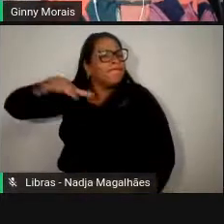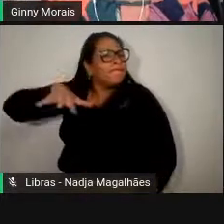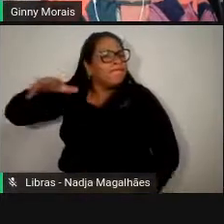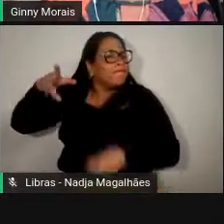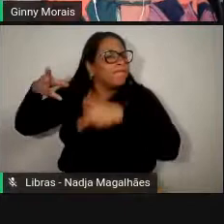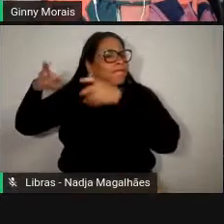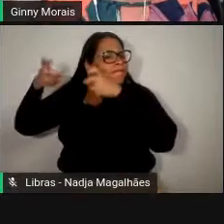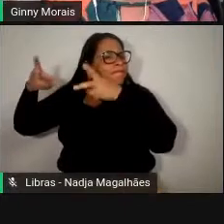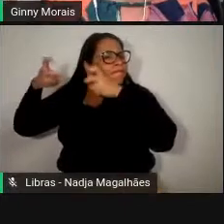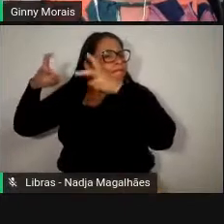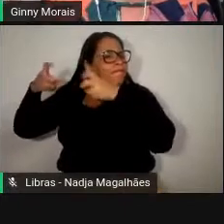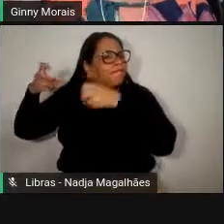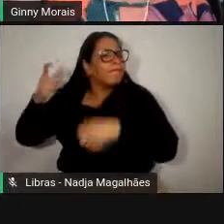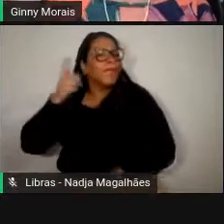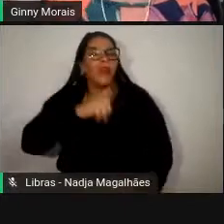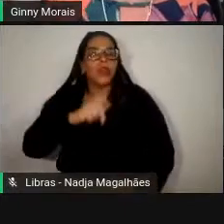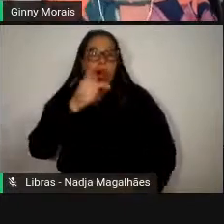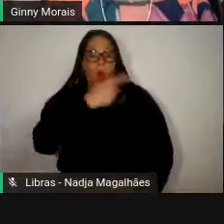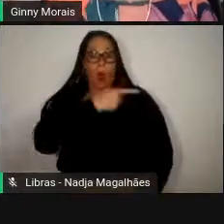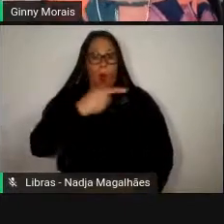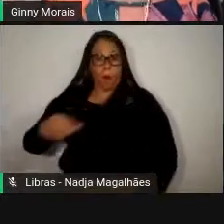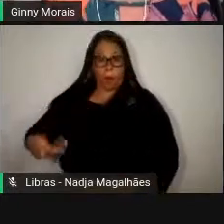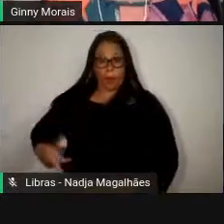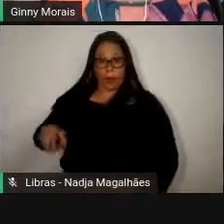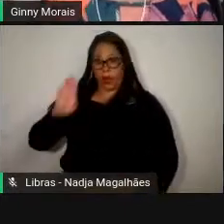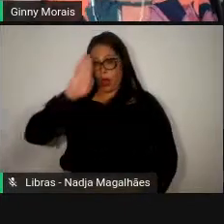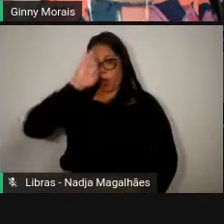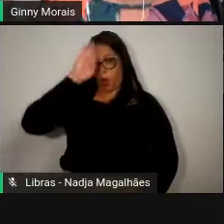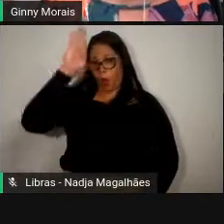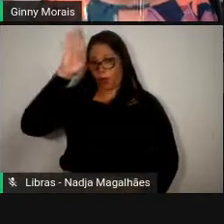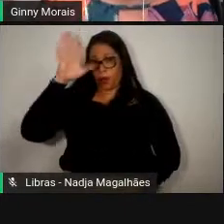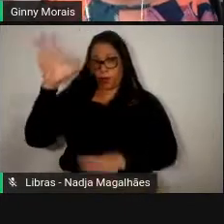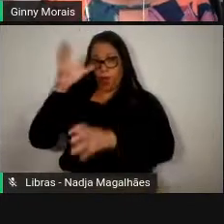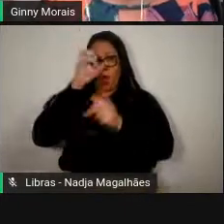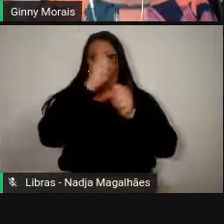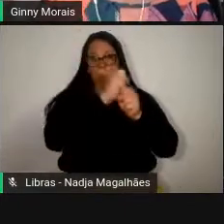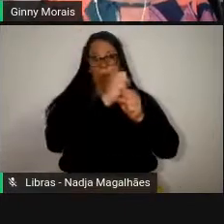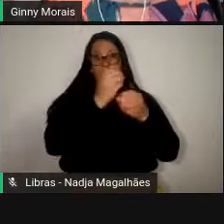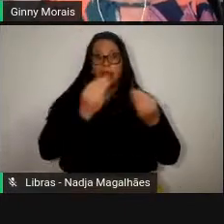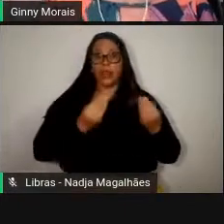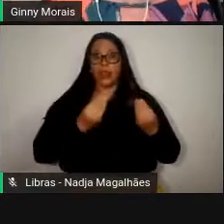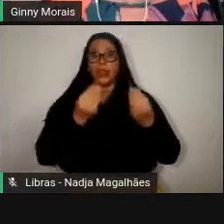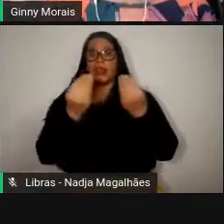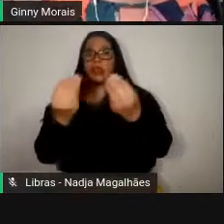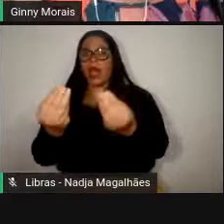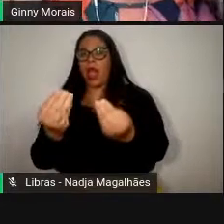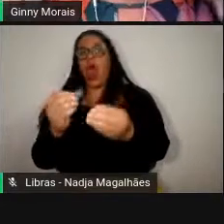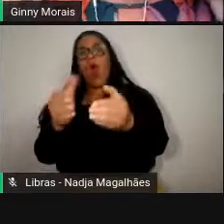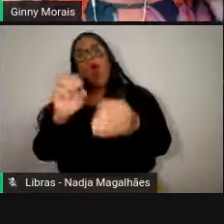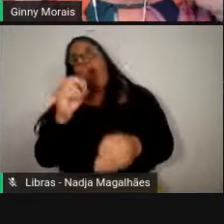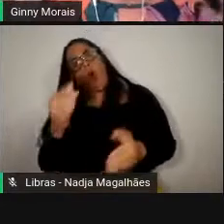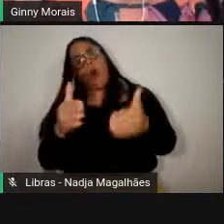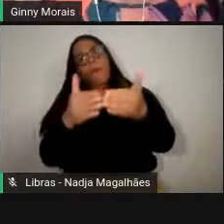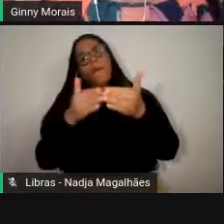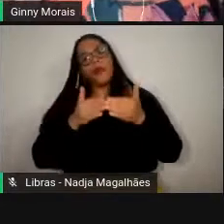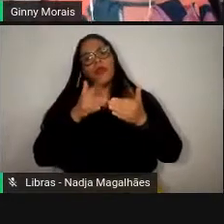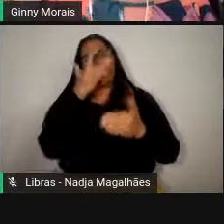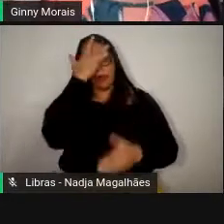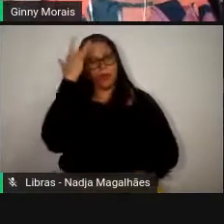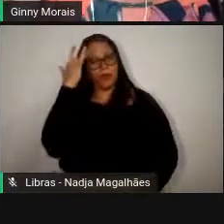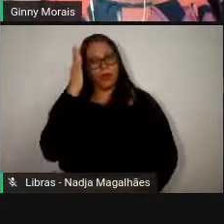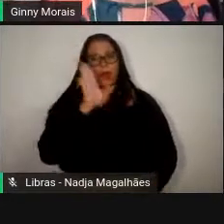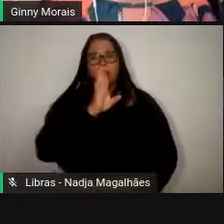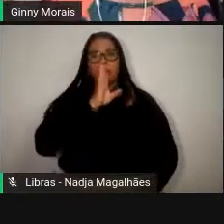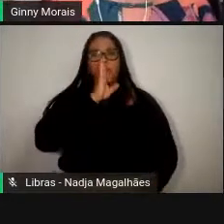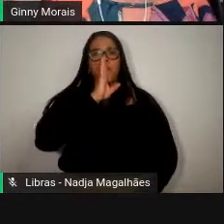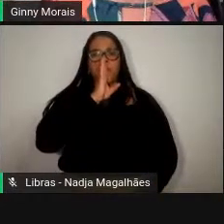casas legislativas é o presidente que tem o poder de dar a voz ou de calar o que a gente escuta, não